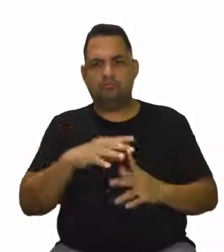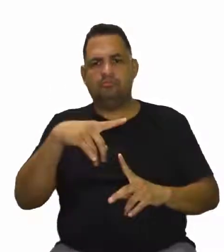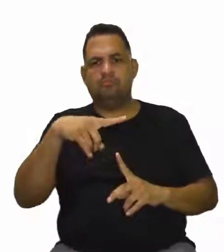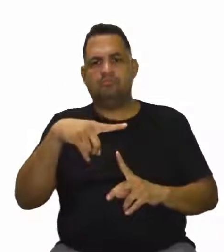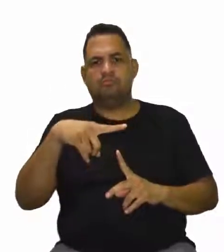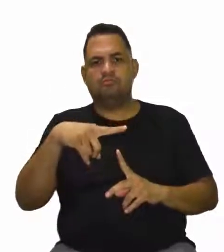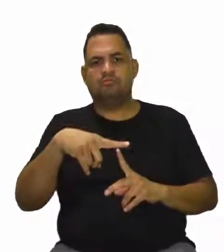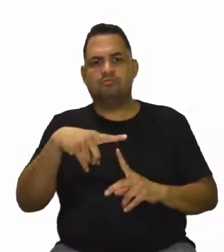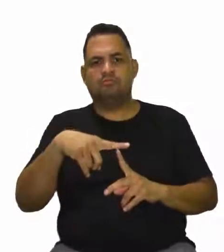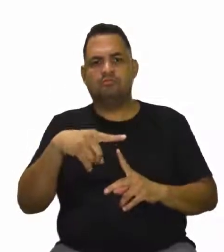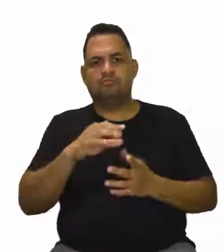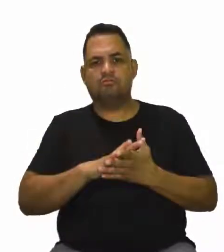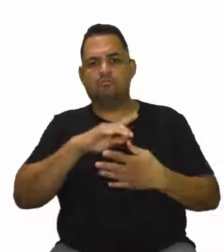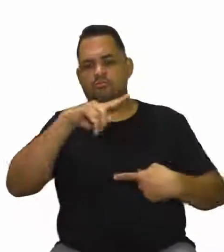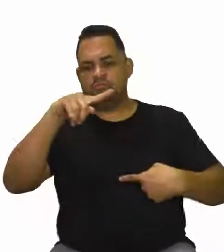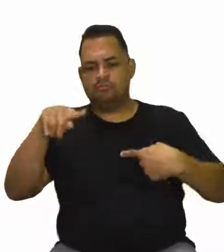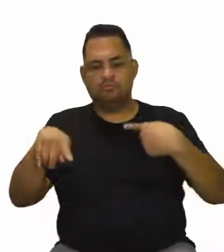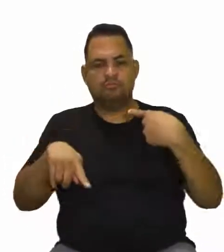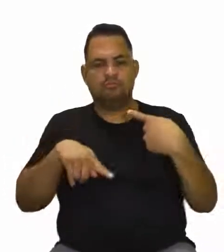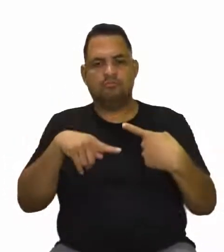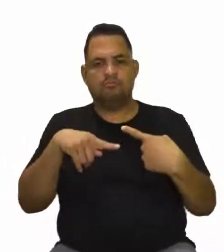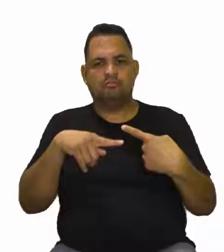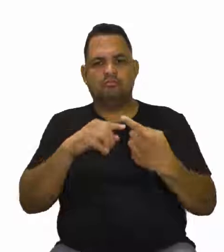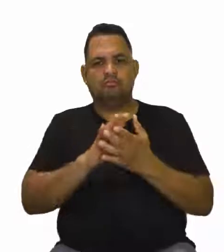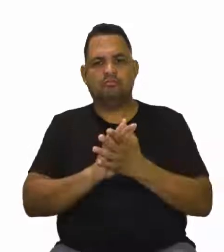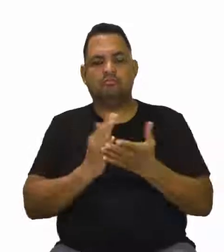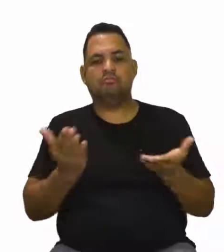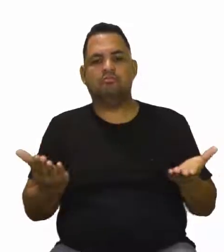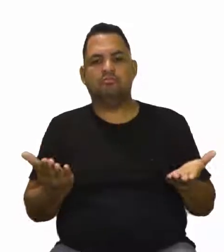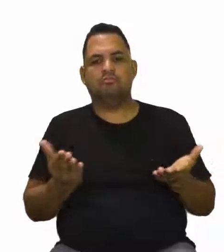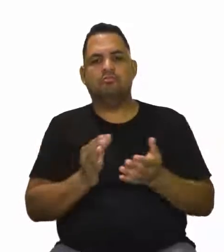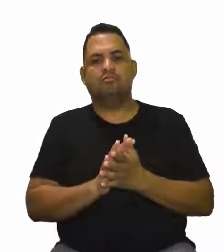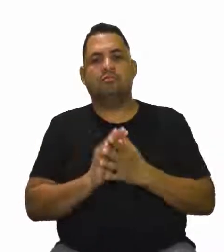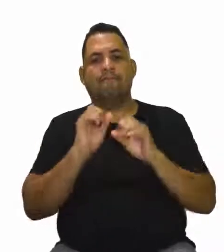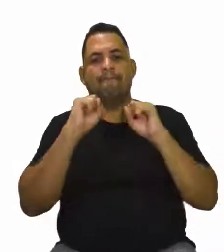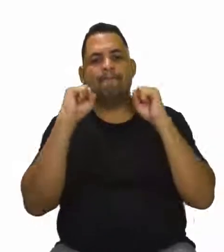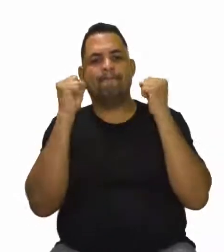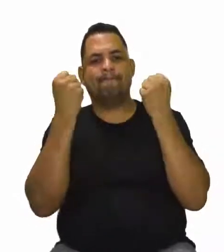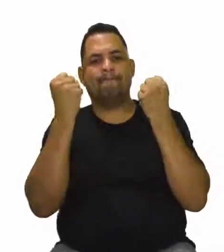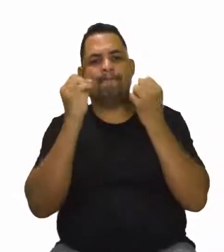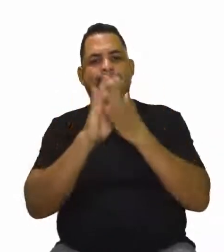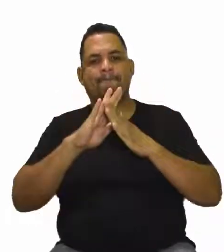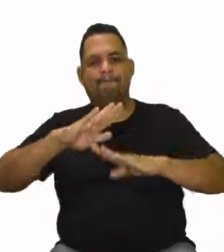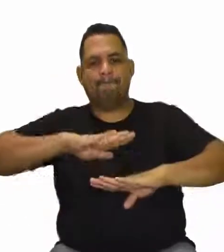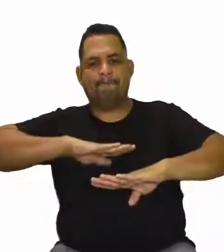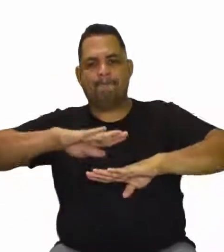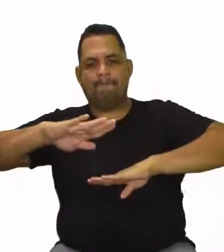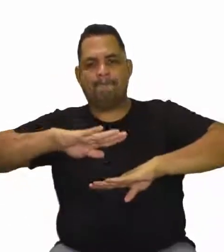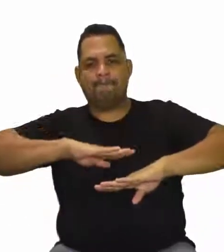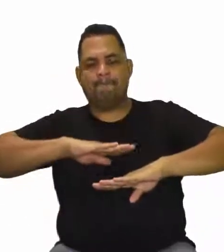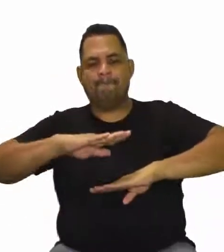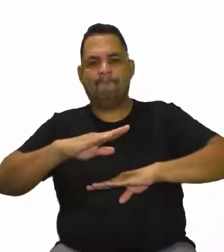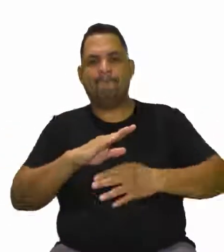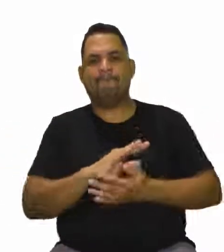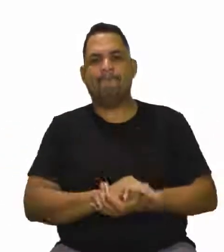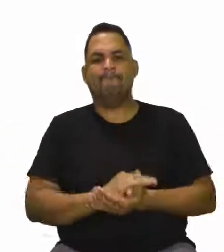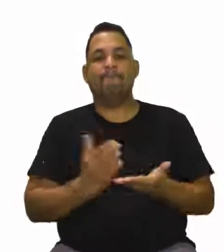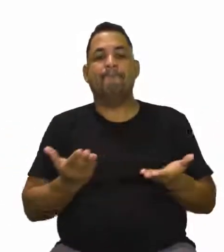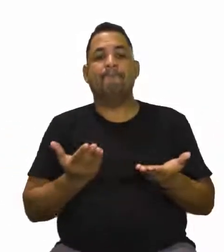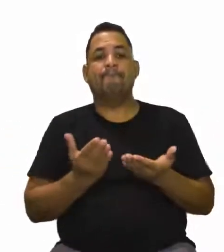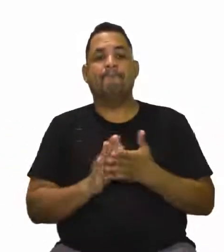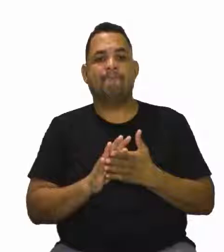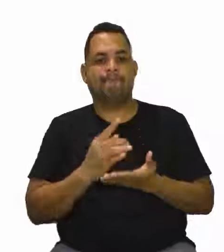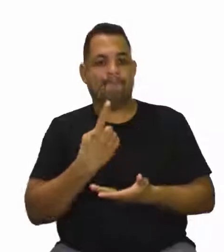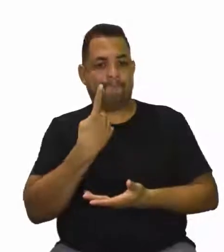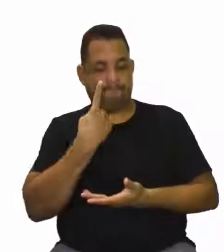diferenciar os tipos e finalidades da ginástica de condicionamento. Então